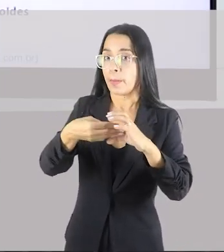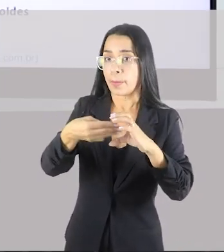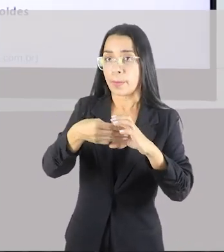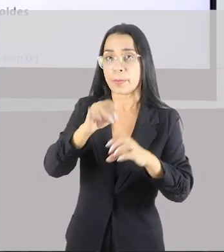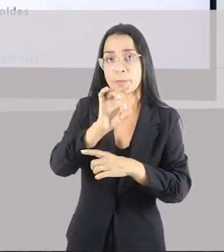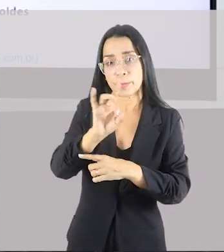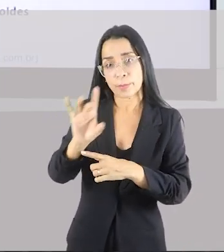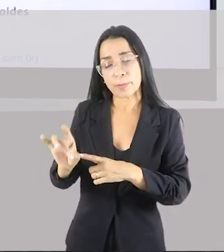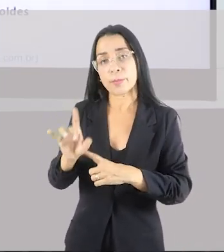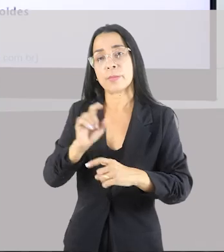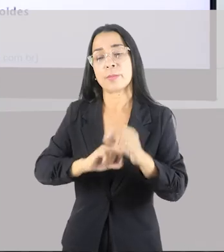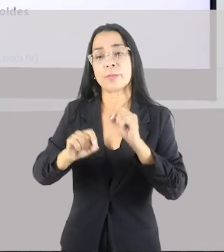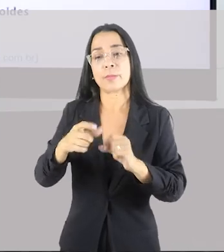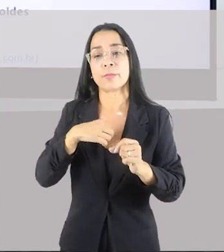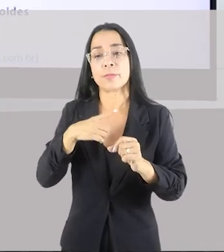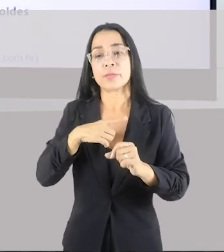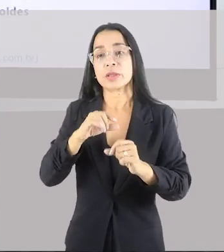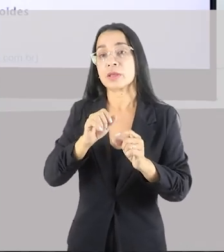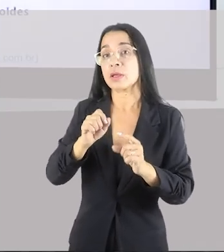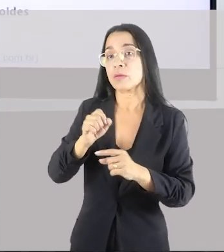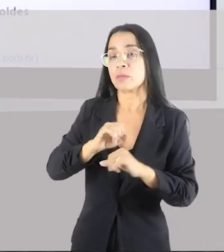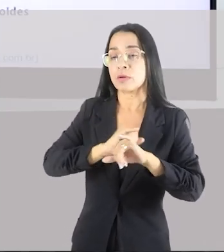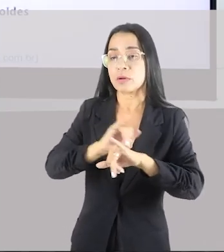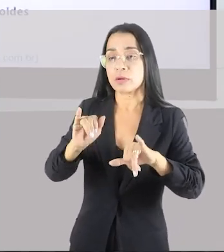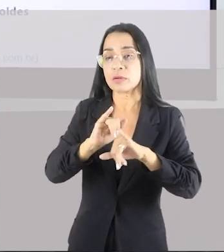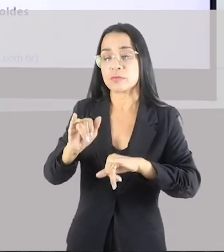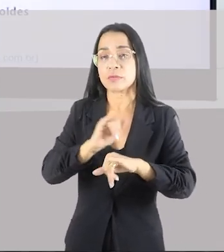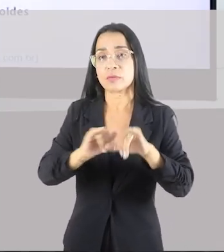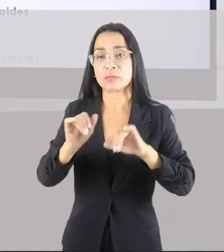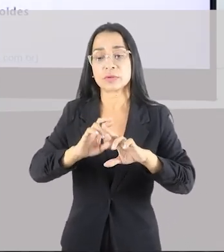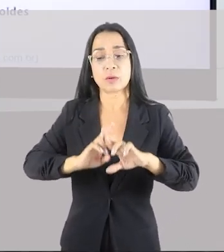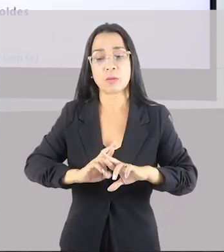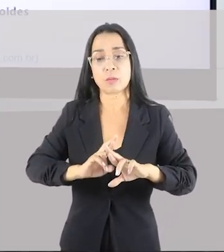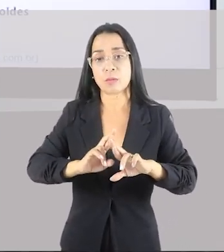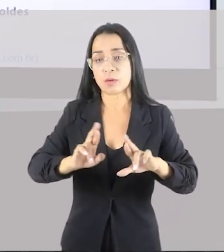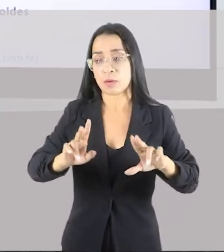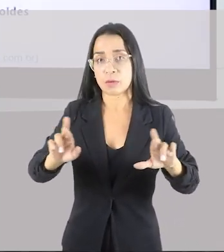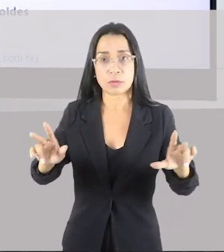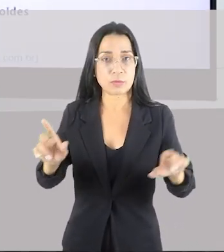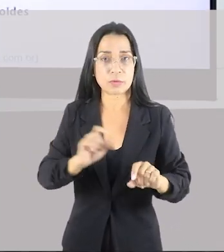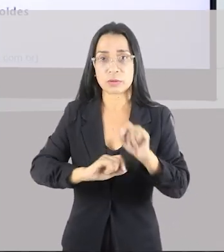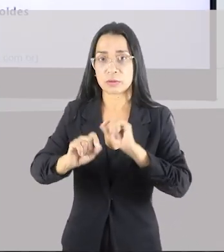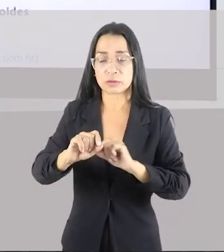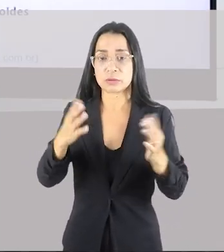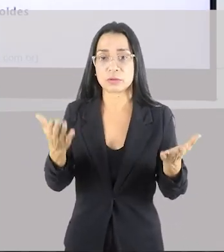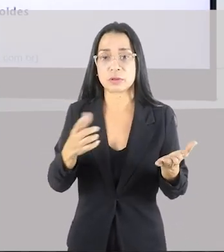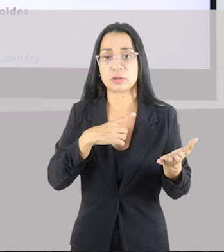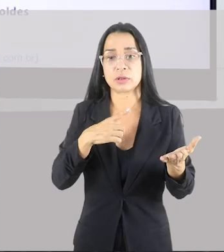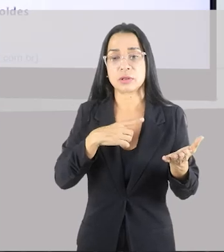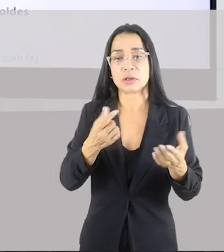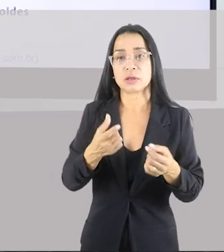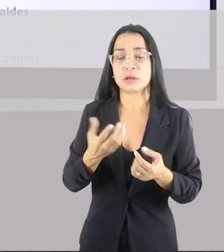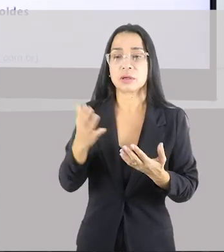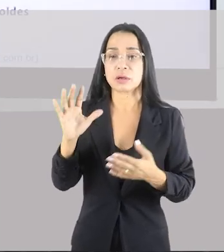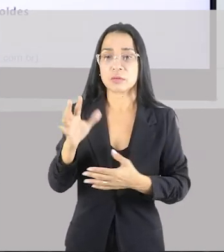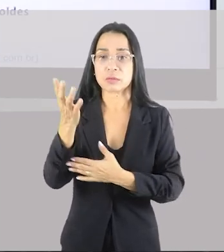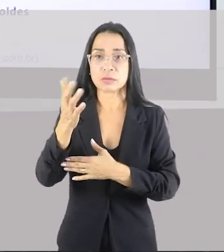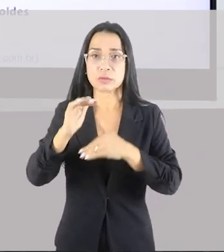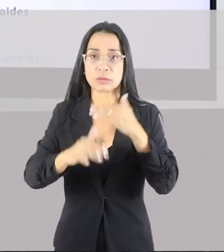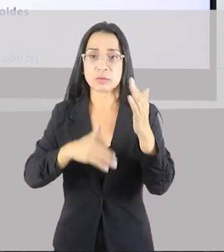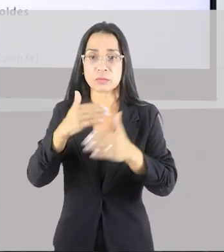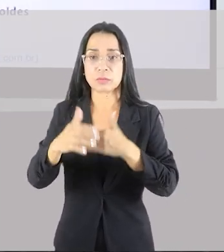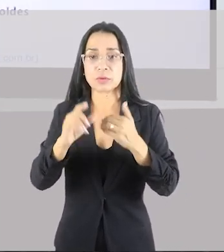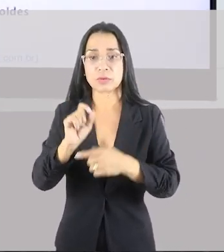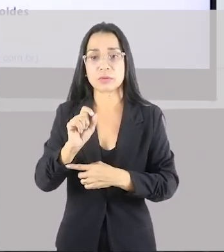uma delas já vai ter uma informação ali um pouco diversificada, né? Já vai ter havido nesse processo